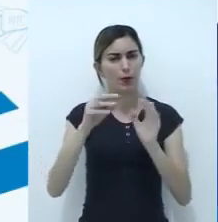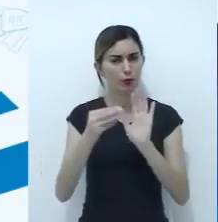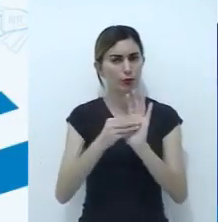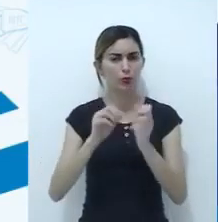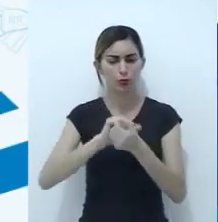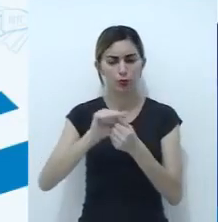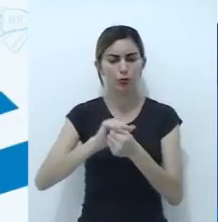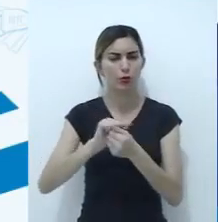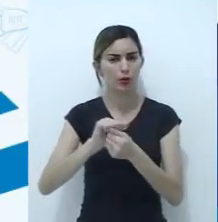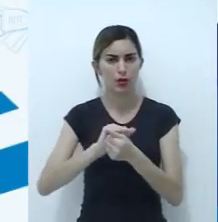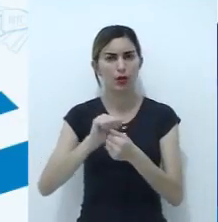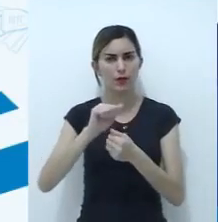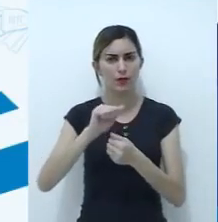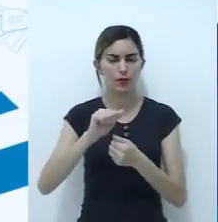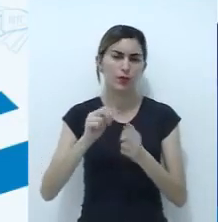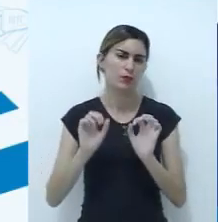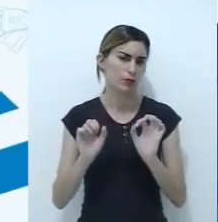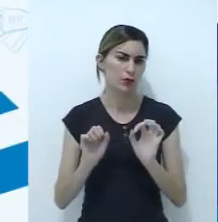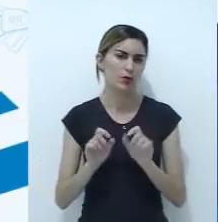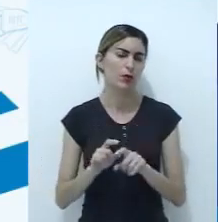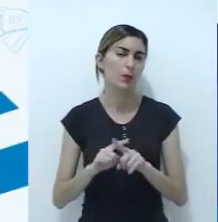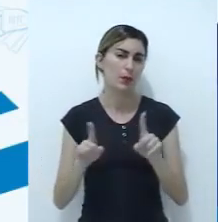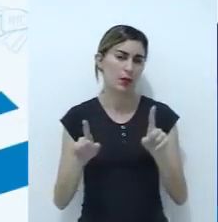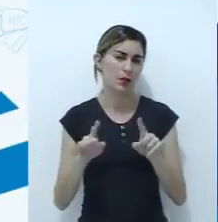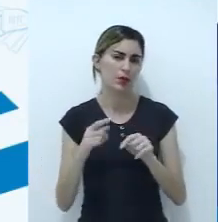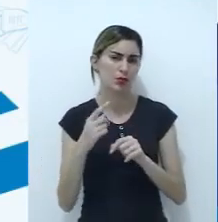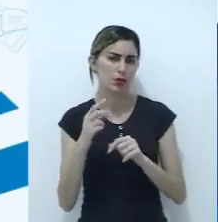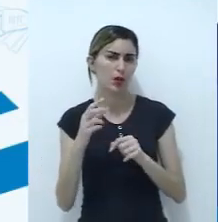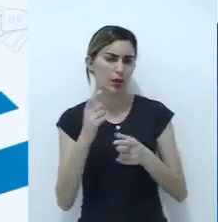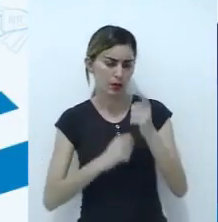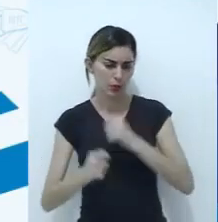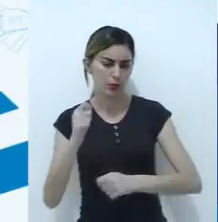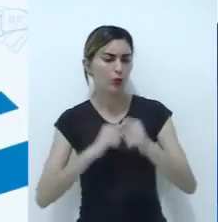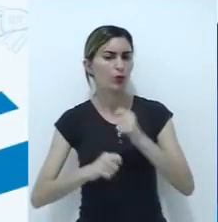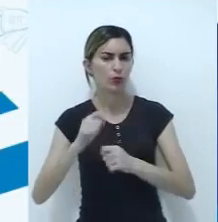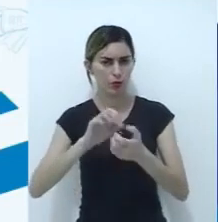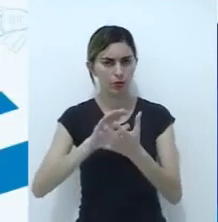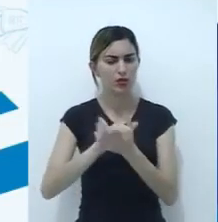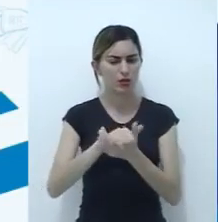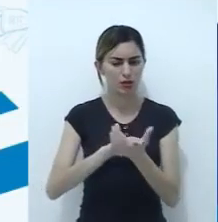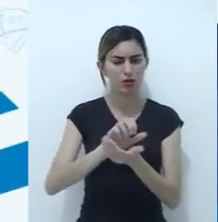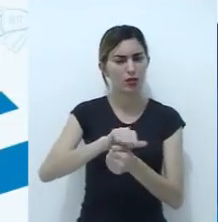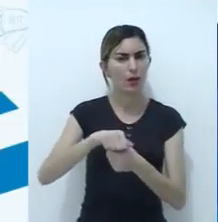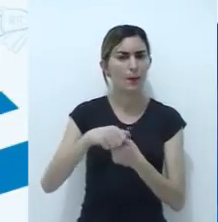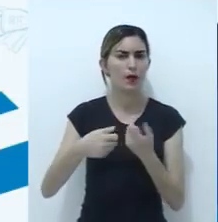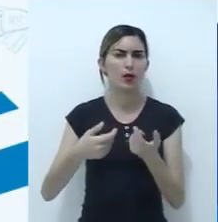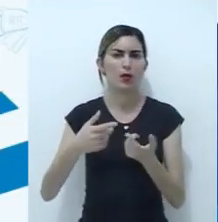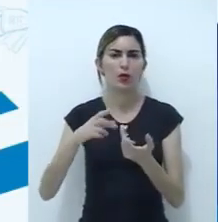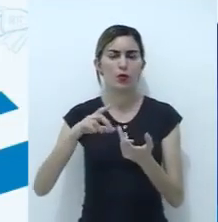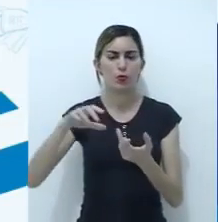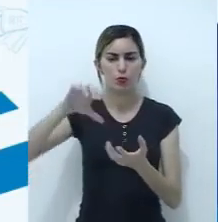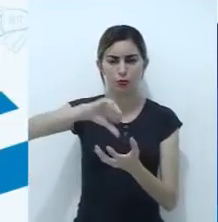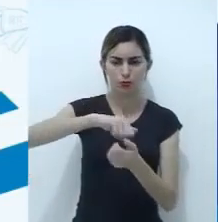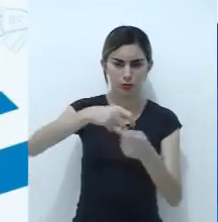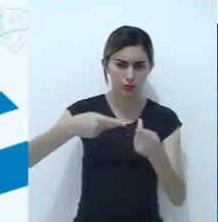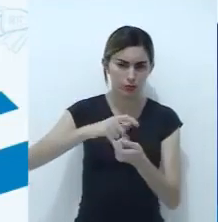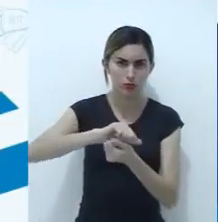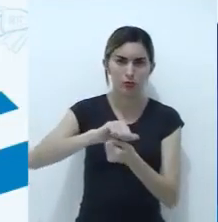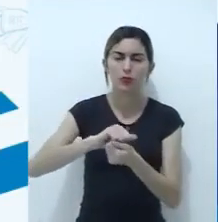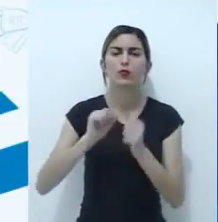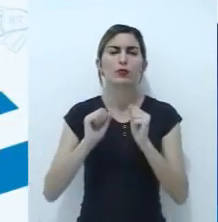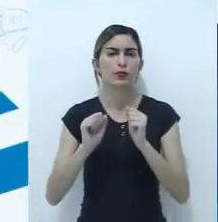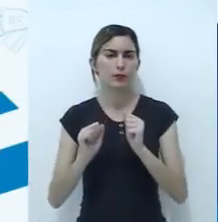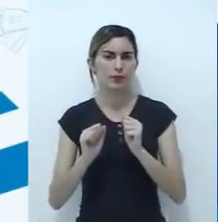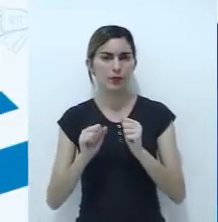pode lavar com água sanitária. Mas nessa questão econômica, um sabão neutro, um detergente pode muito